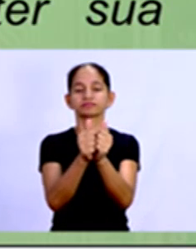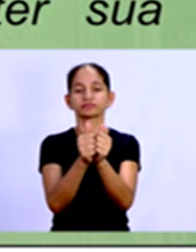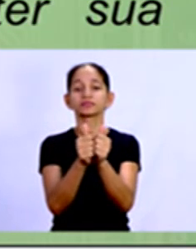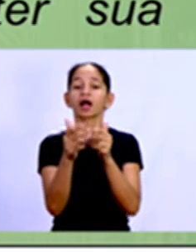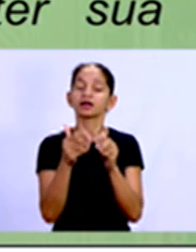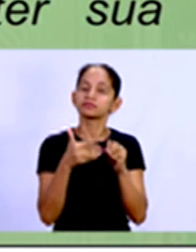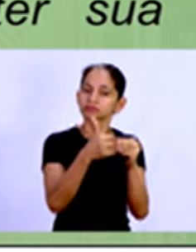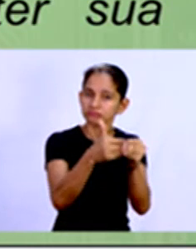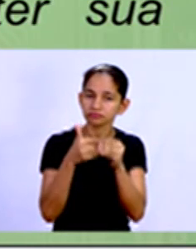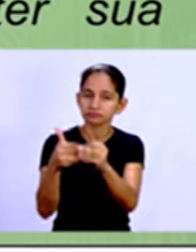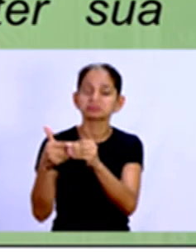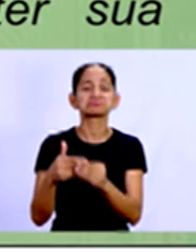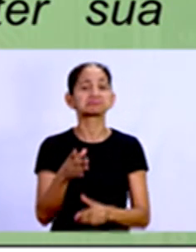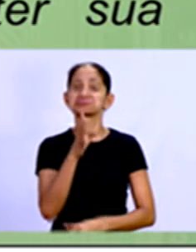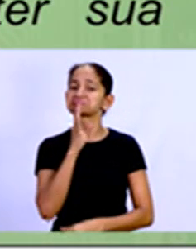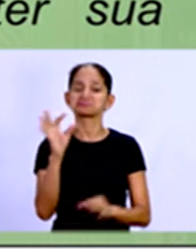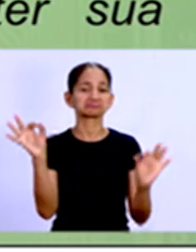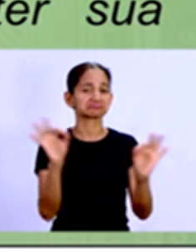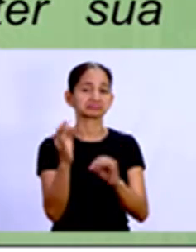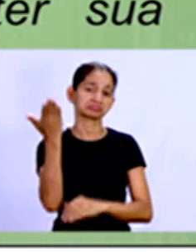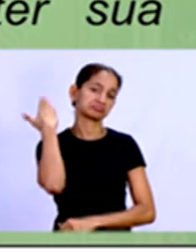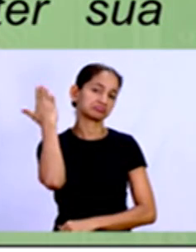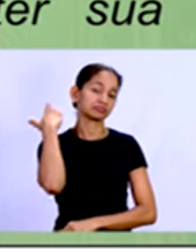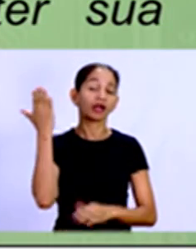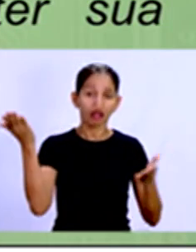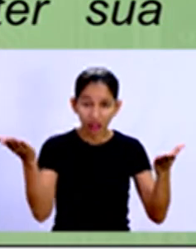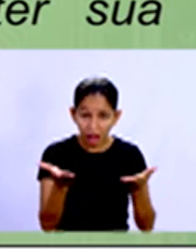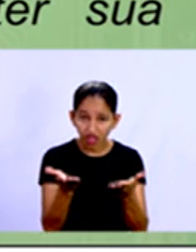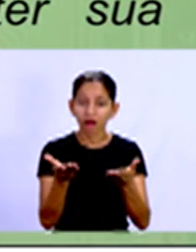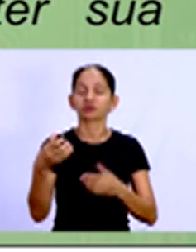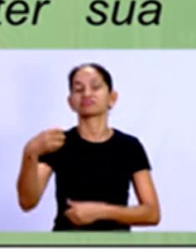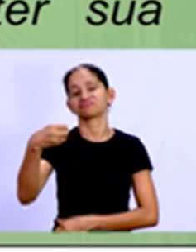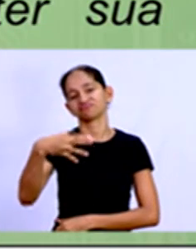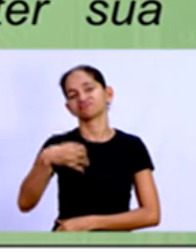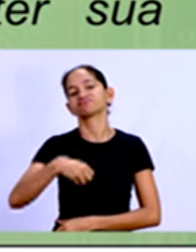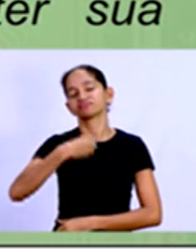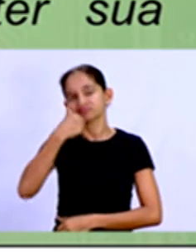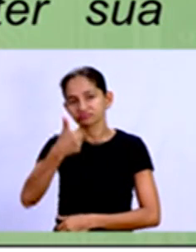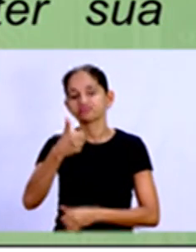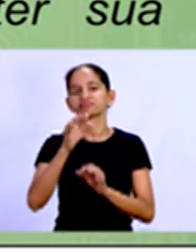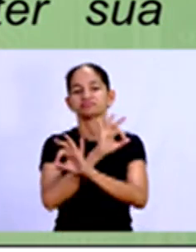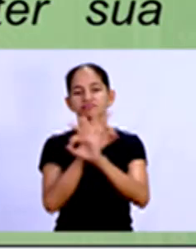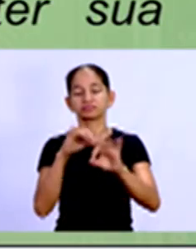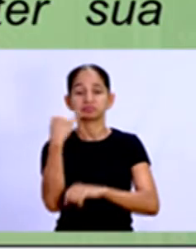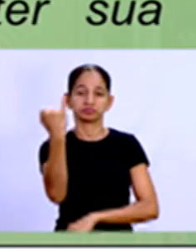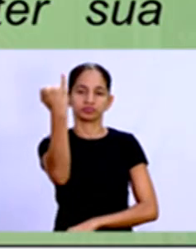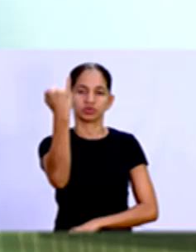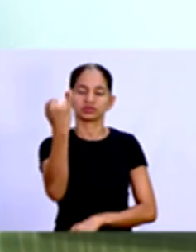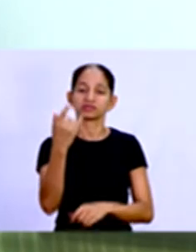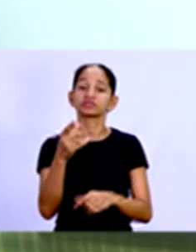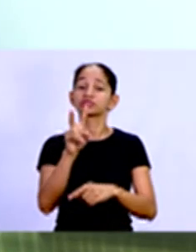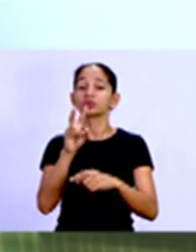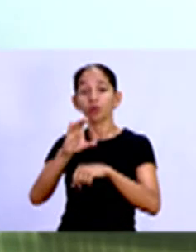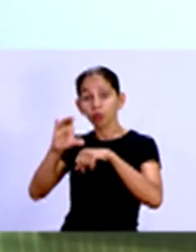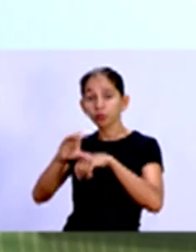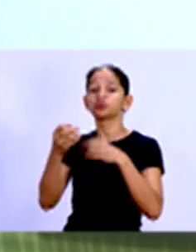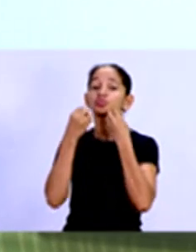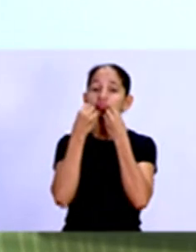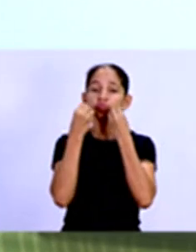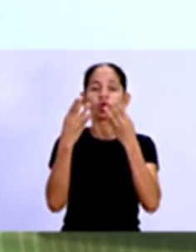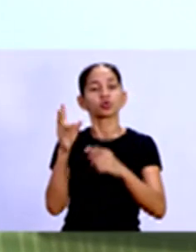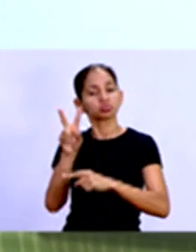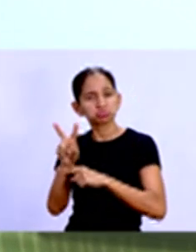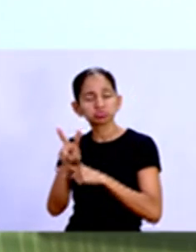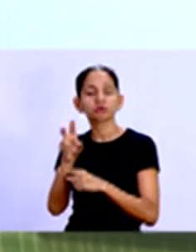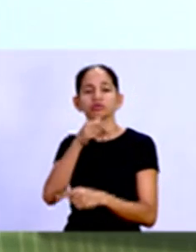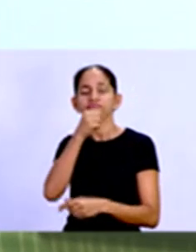desconhecida até poucos anos, mas cada vez mais passa a ter importância reconhecida. Então, o curso de cuidador de idoso até um tempo ele